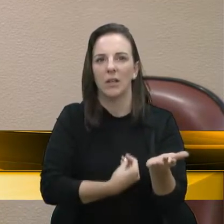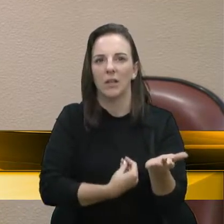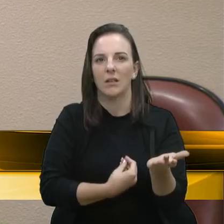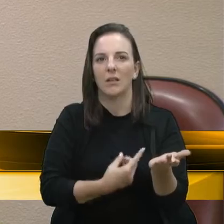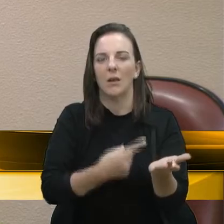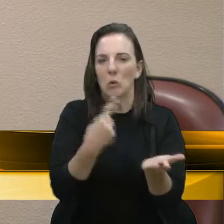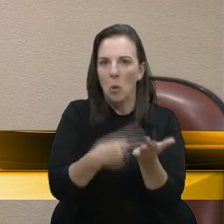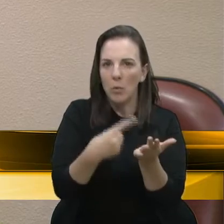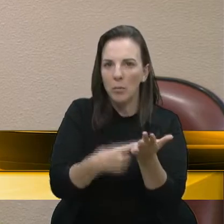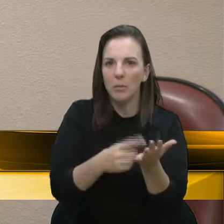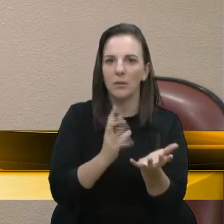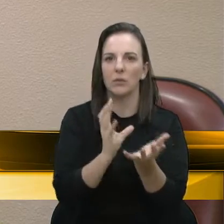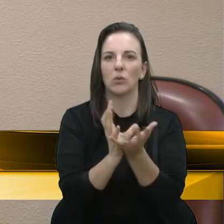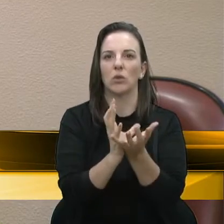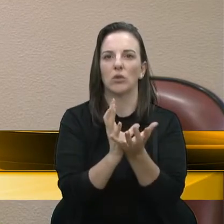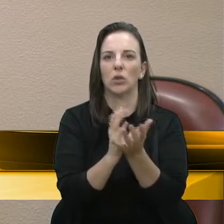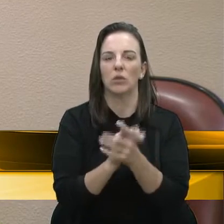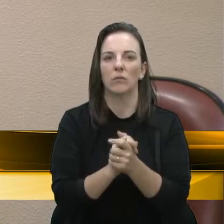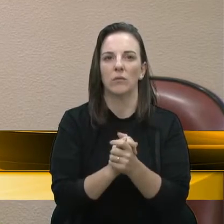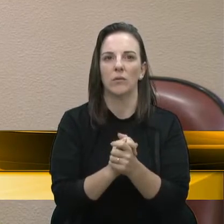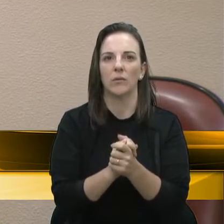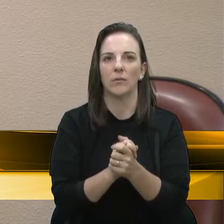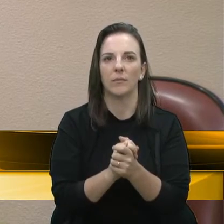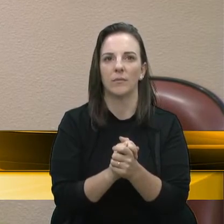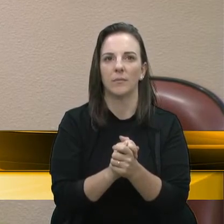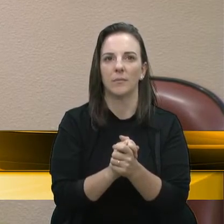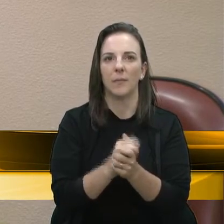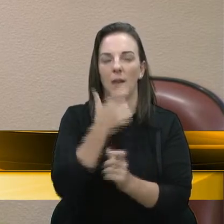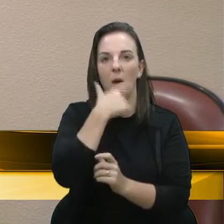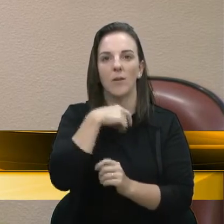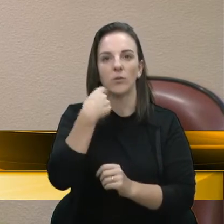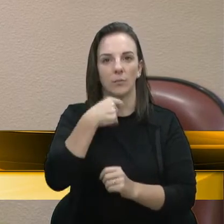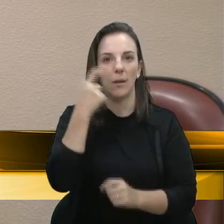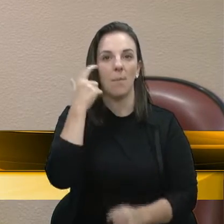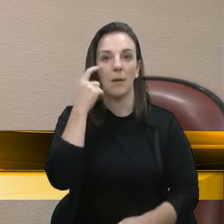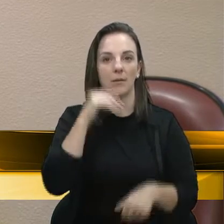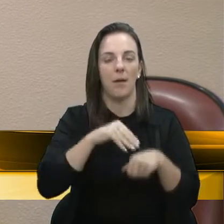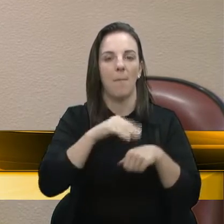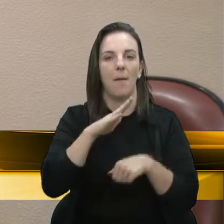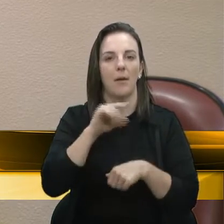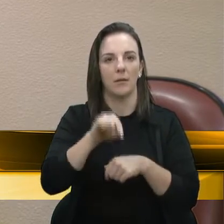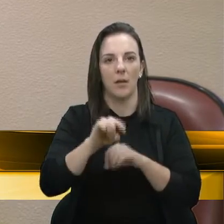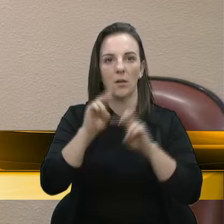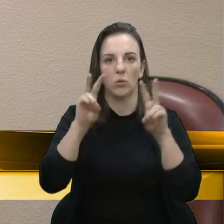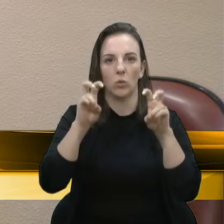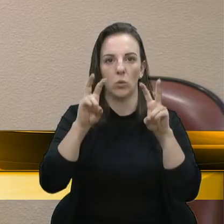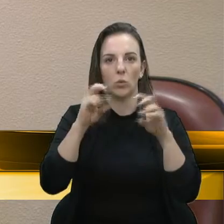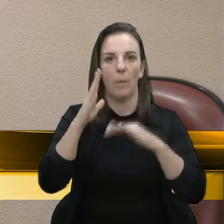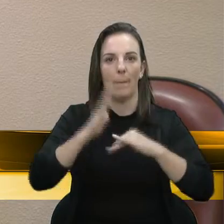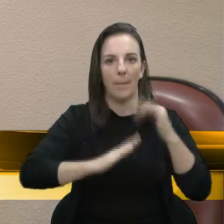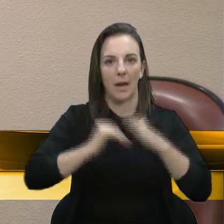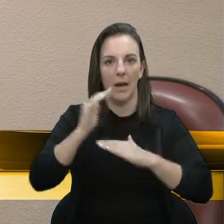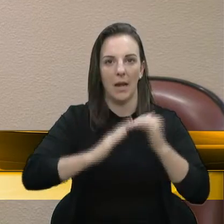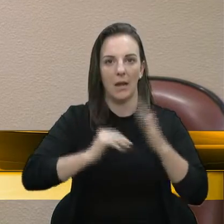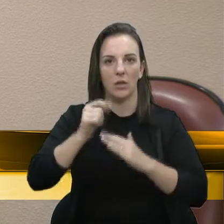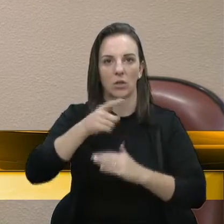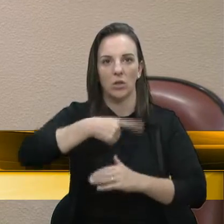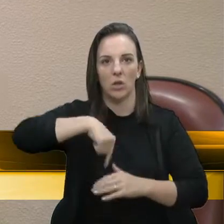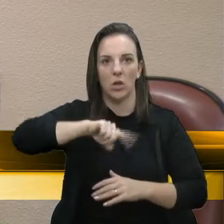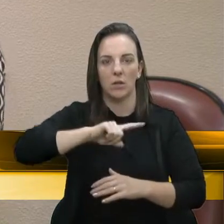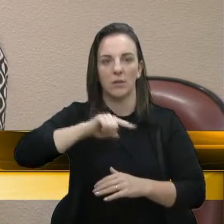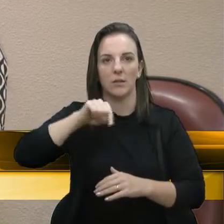compromisso coletivo. Precisamos pensar um pouco mais nisso e colocar também em prática, né, as nossas ações em relação a